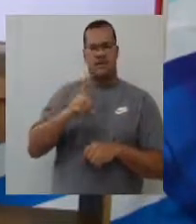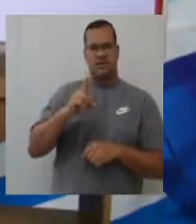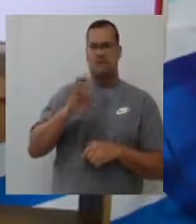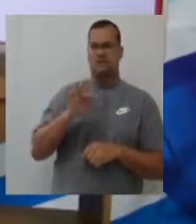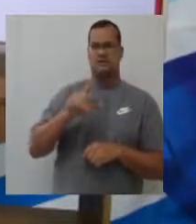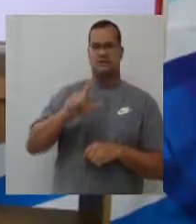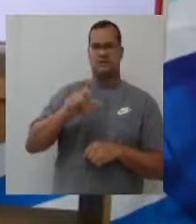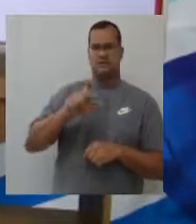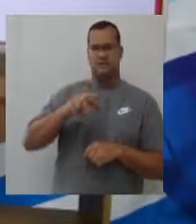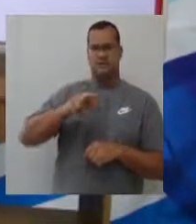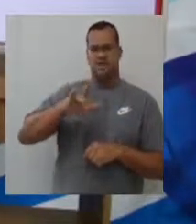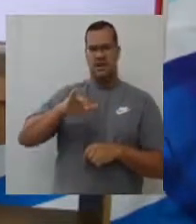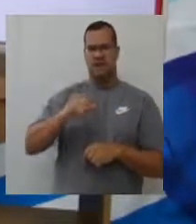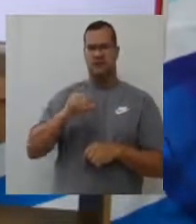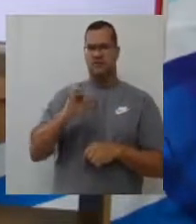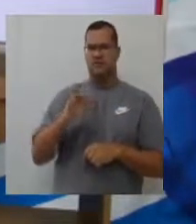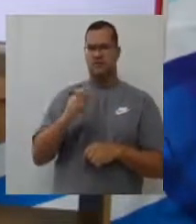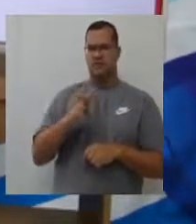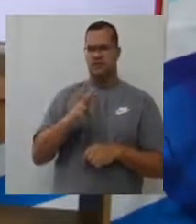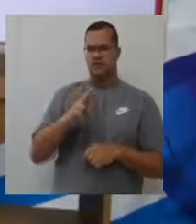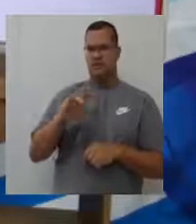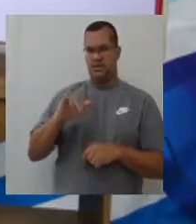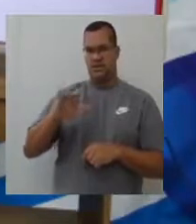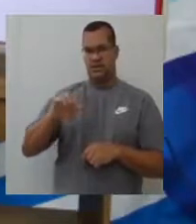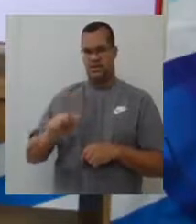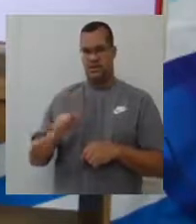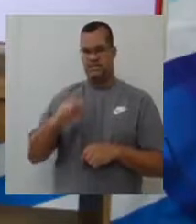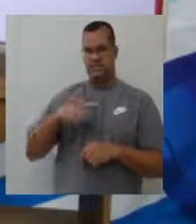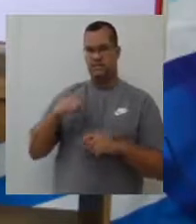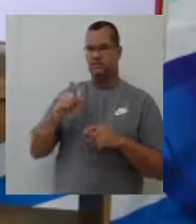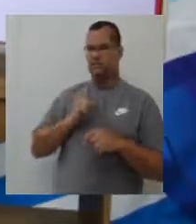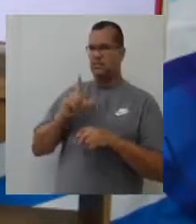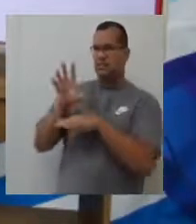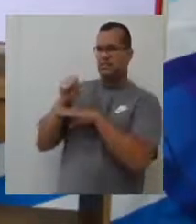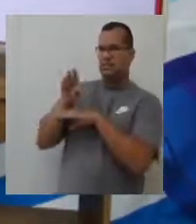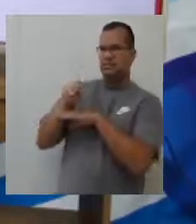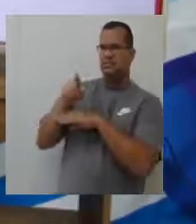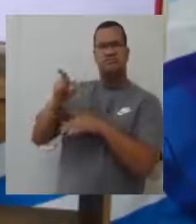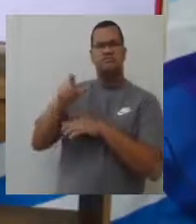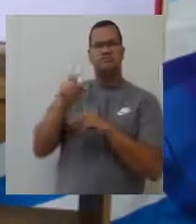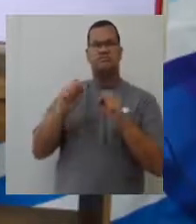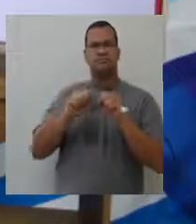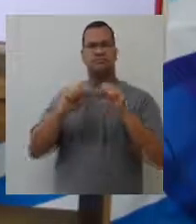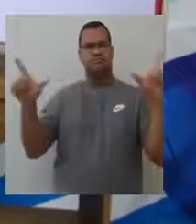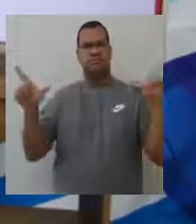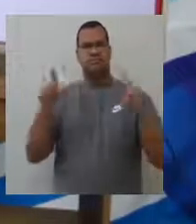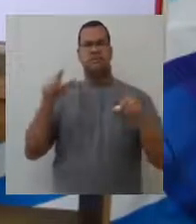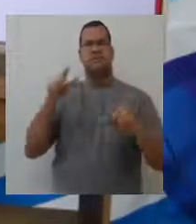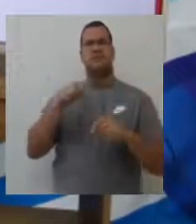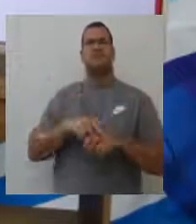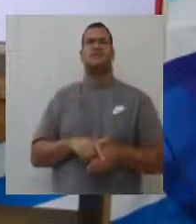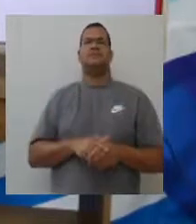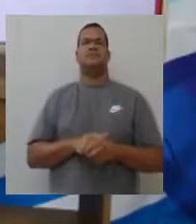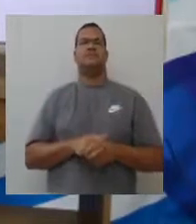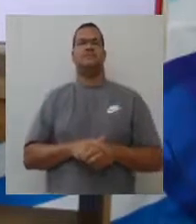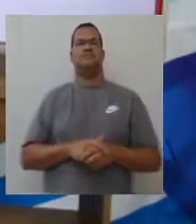@PhDFlávioFerreira, ok? E tire foto nossa aí, tire sua foto, posta aí nas redes sociais que eu vou repostar.